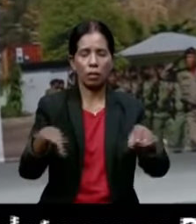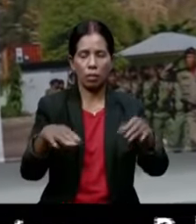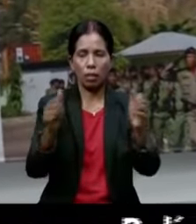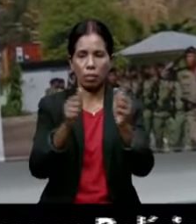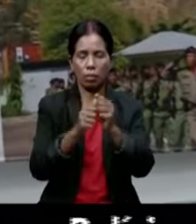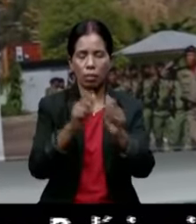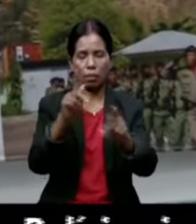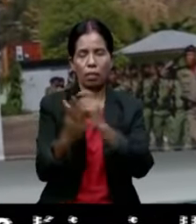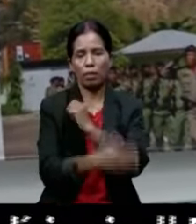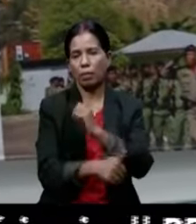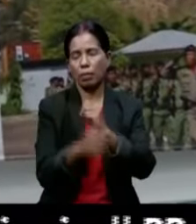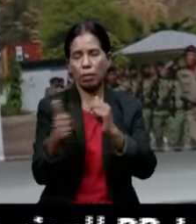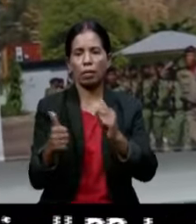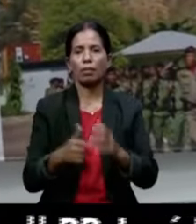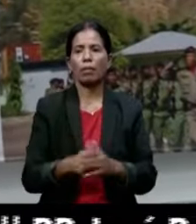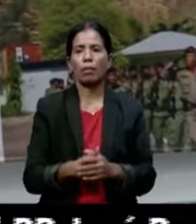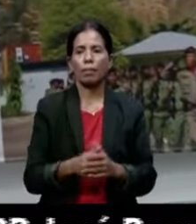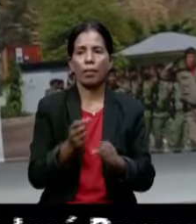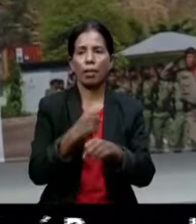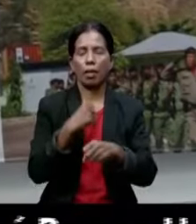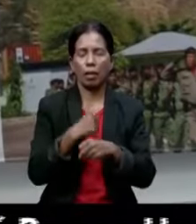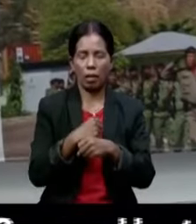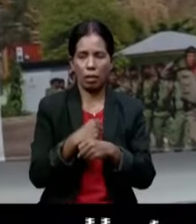ema estrangeiro halo hela